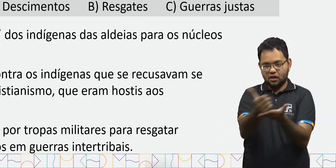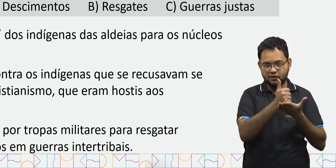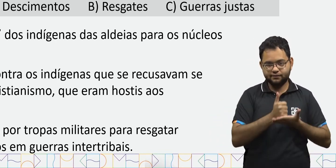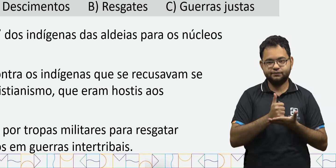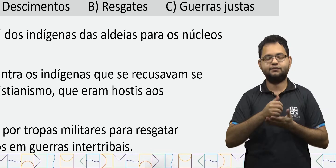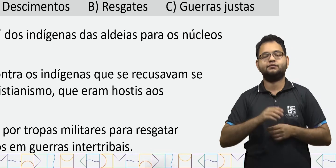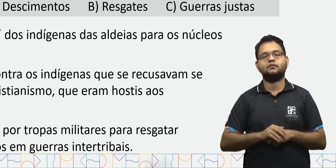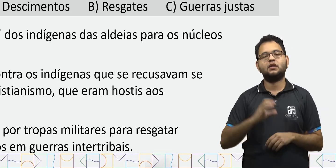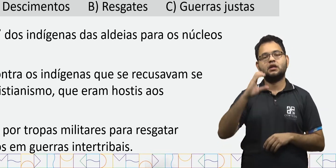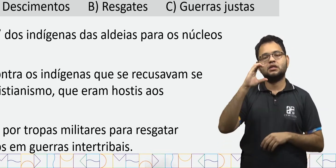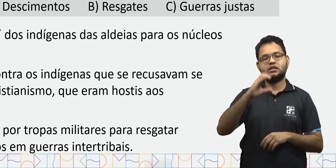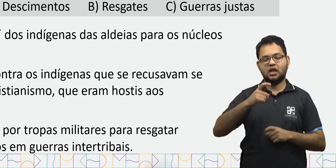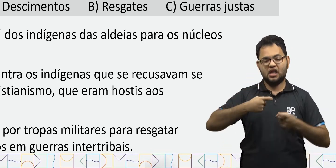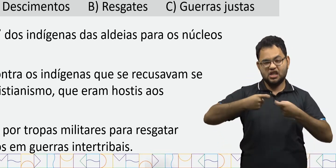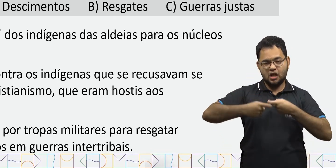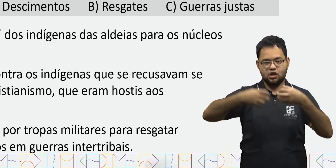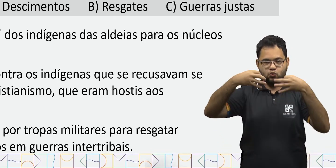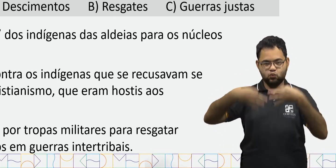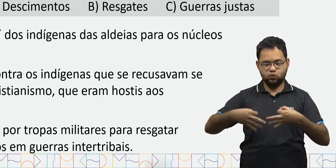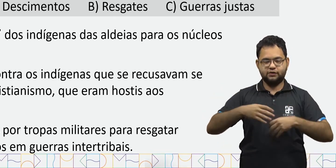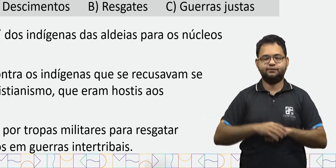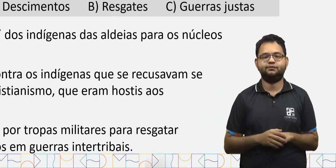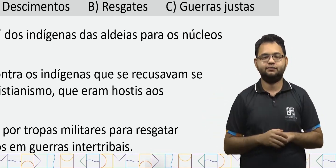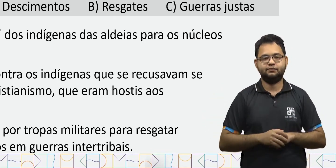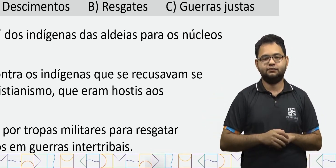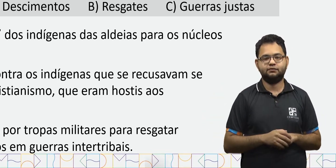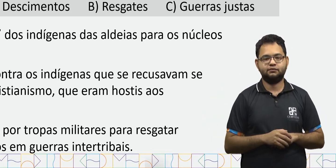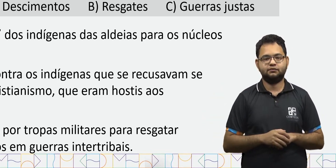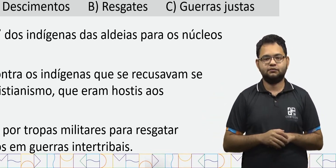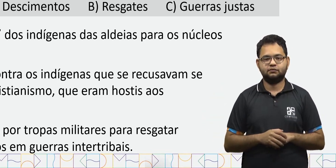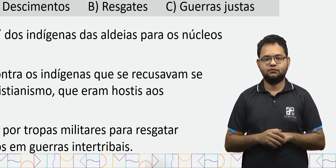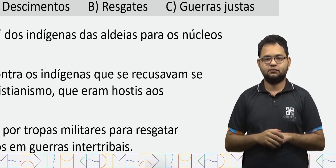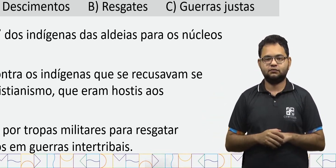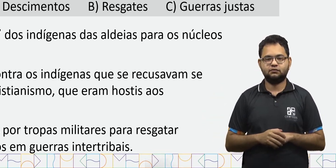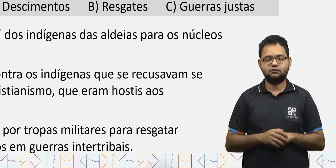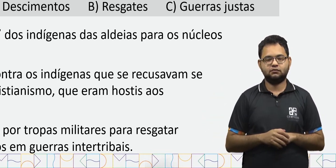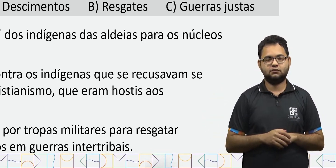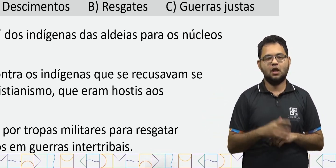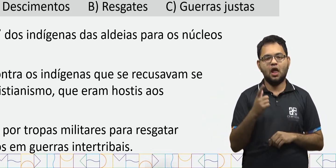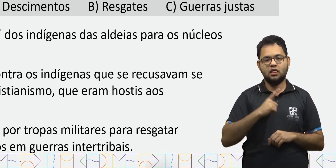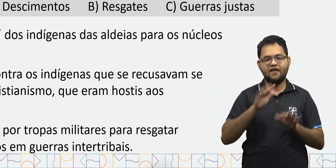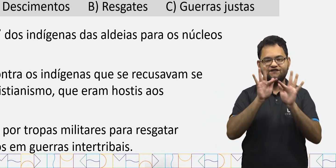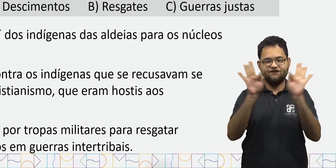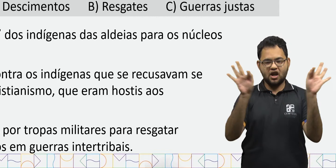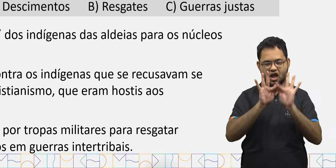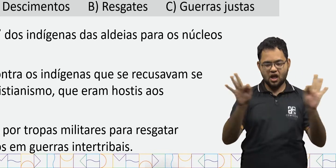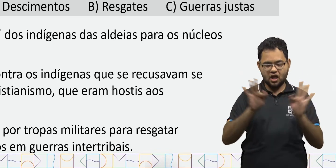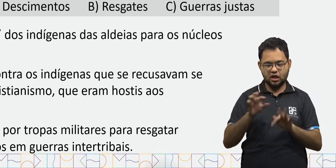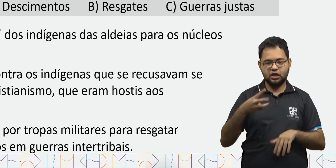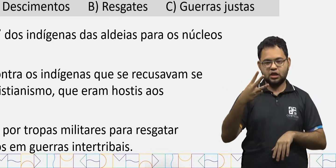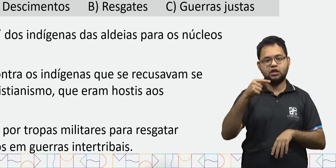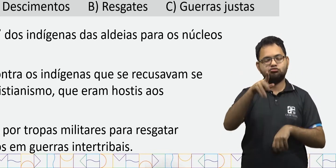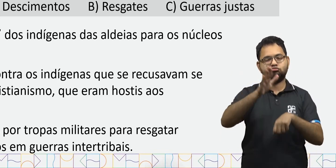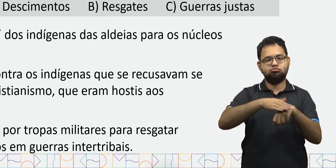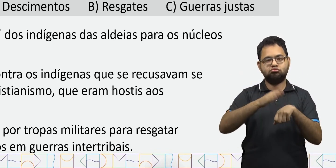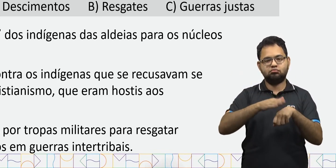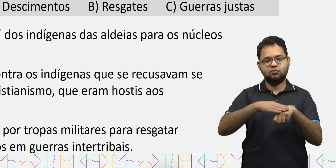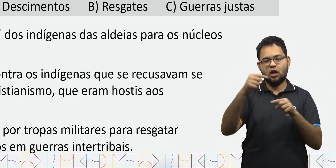descimentos. Letra B, resgates. E letra C, guerras justas. Vou indicar para vocês